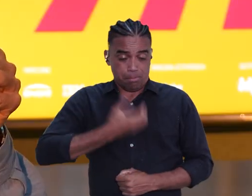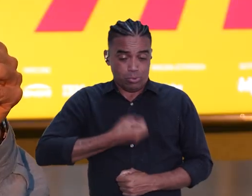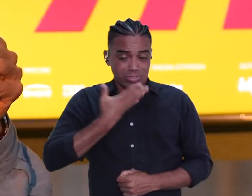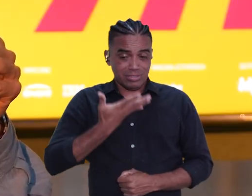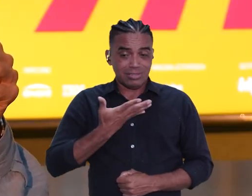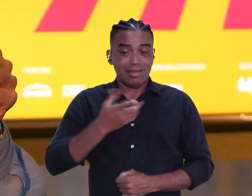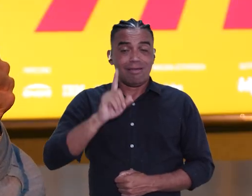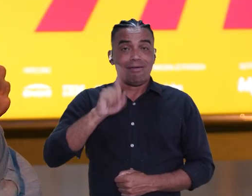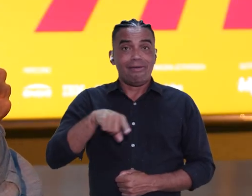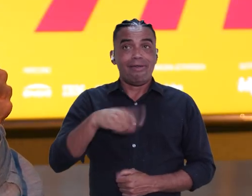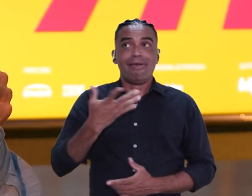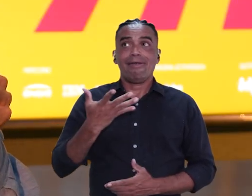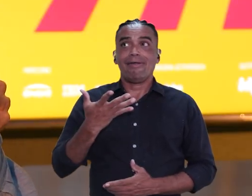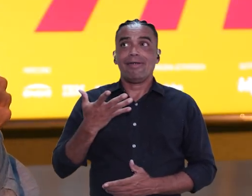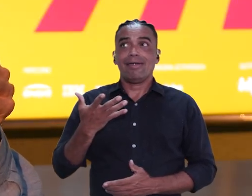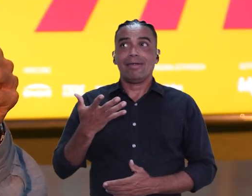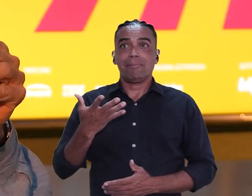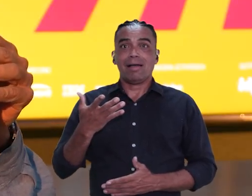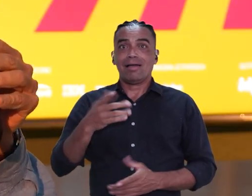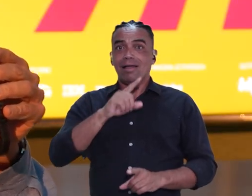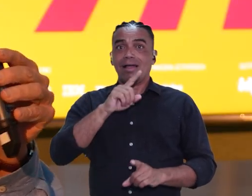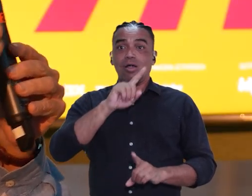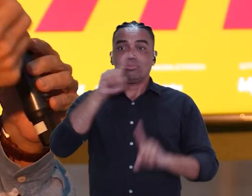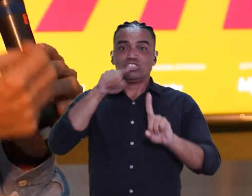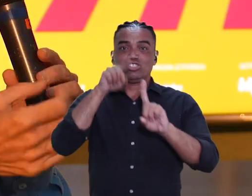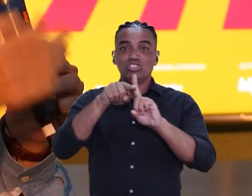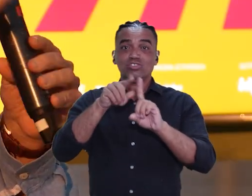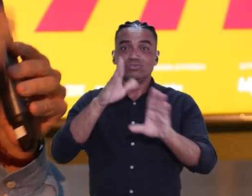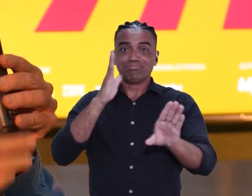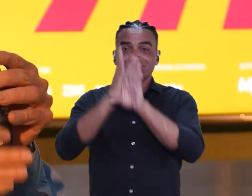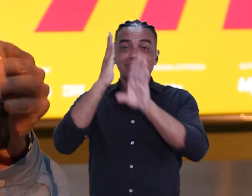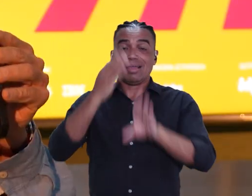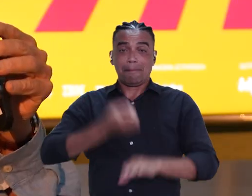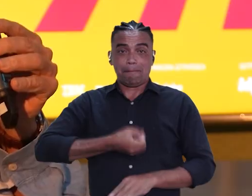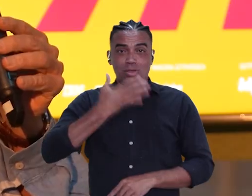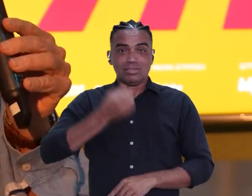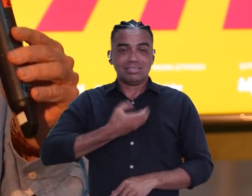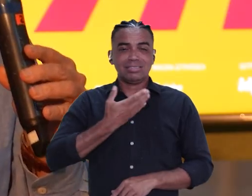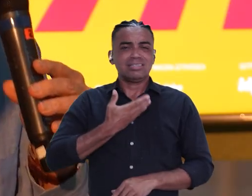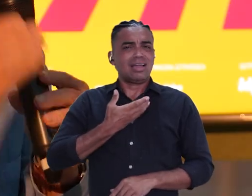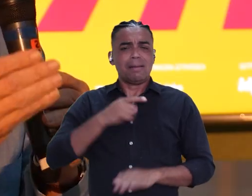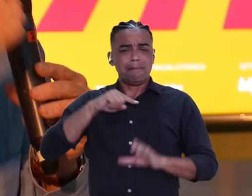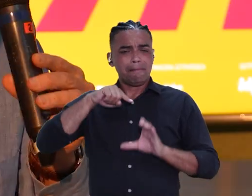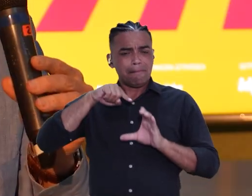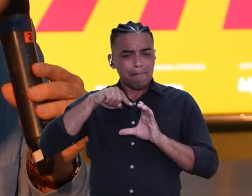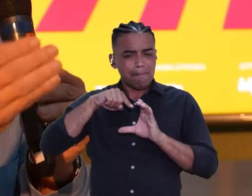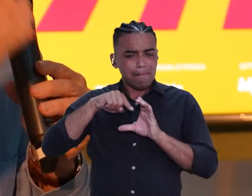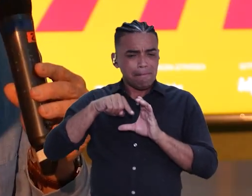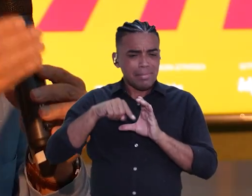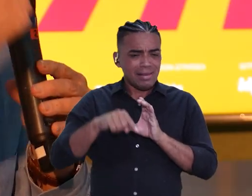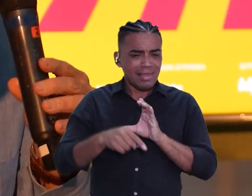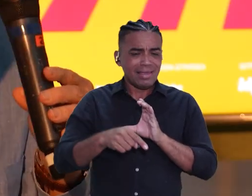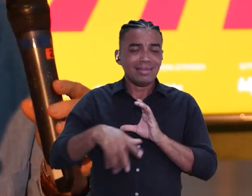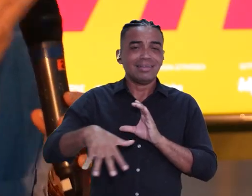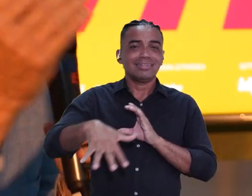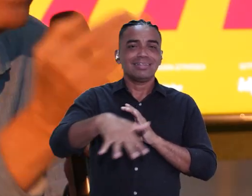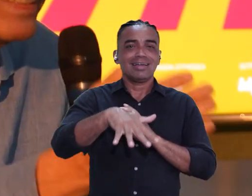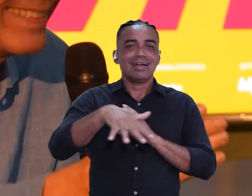poesia, para se chegar à poesia, diz ele, penetra surdamente no reino